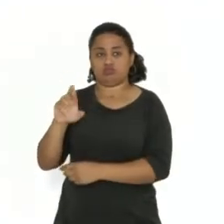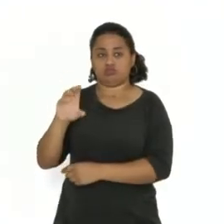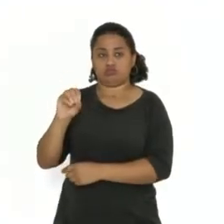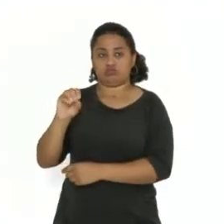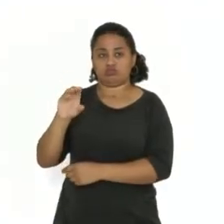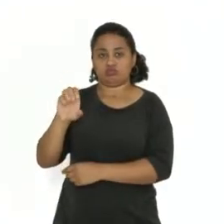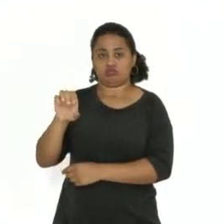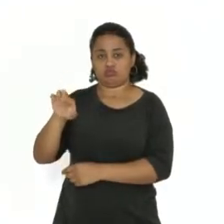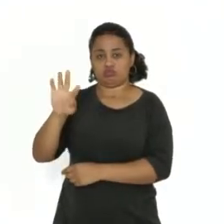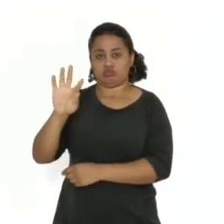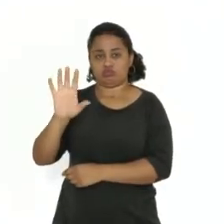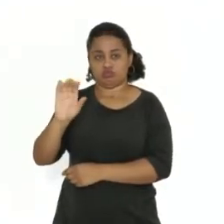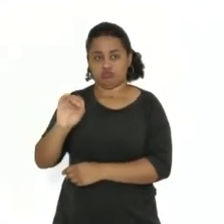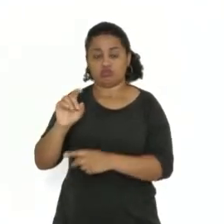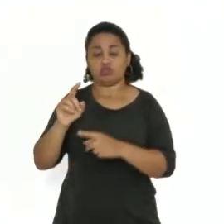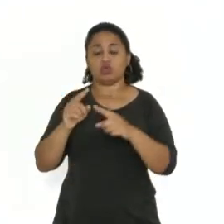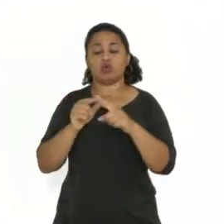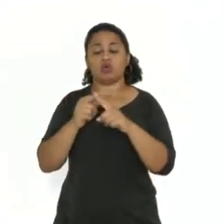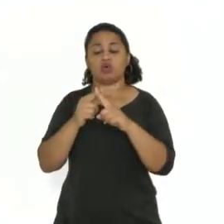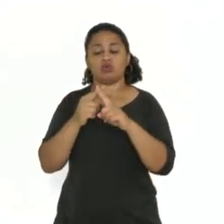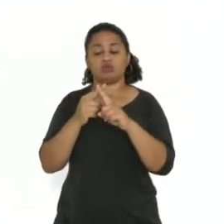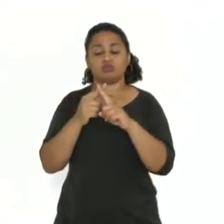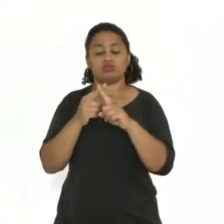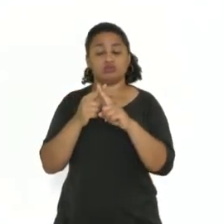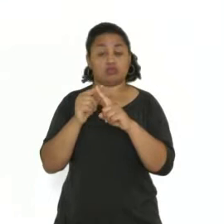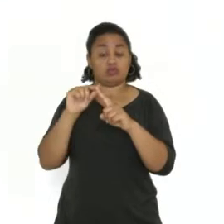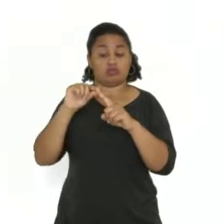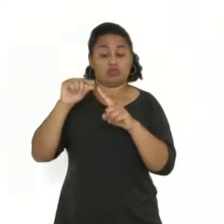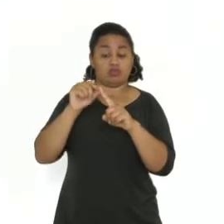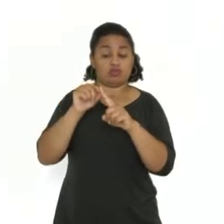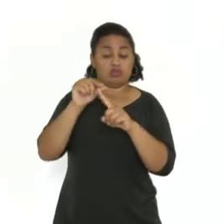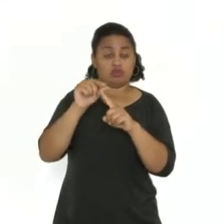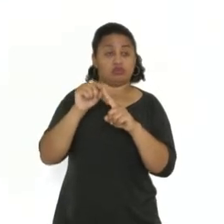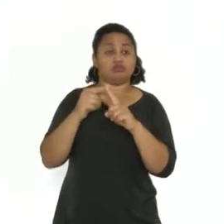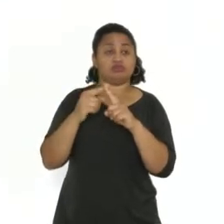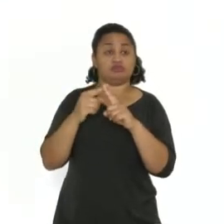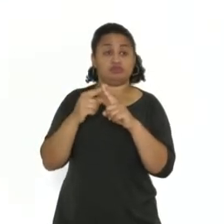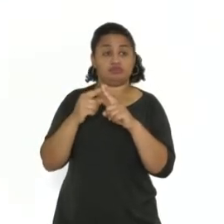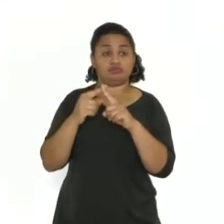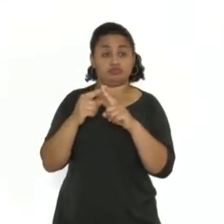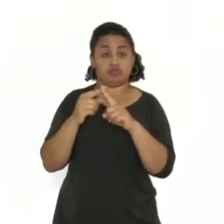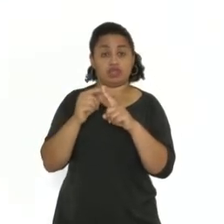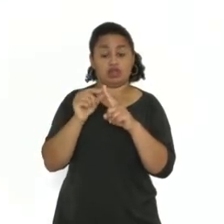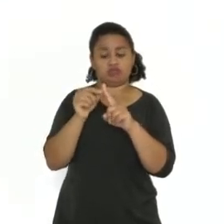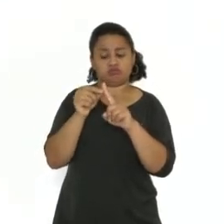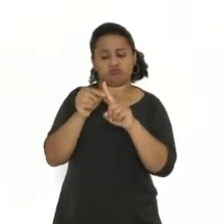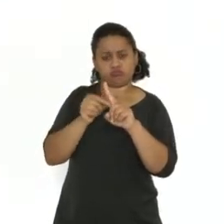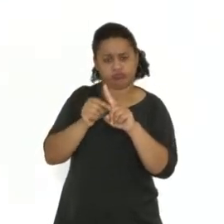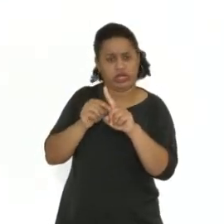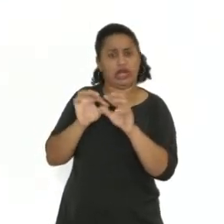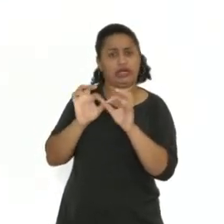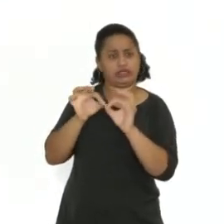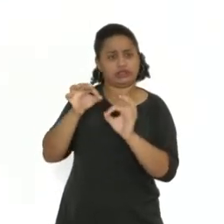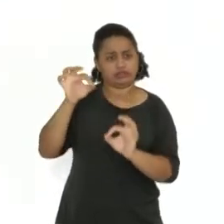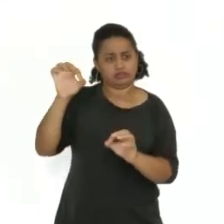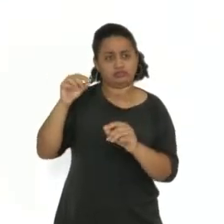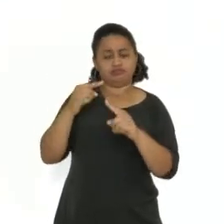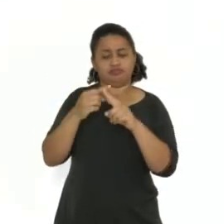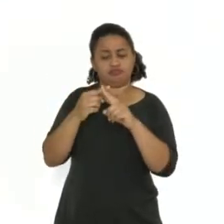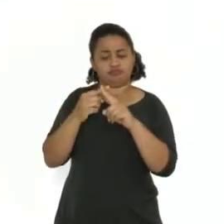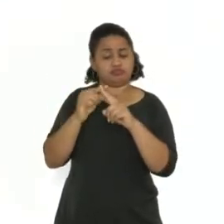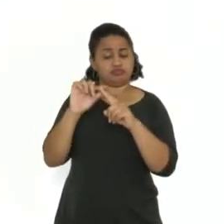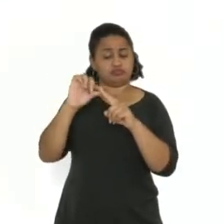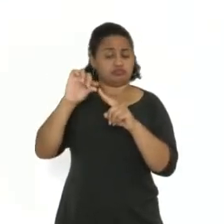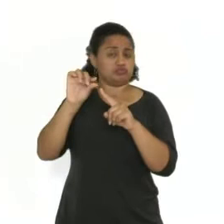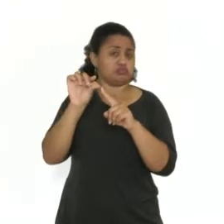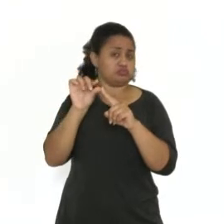os braços possuem tamanhos diferentes. Um bem maior, né? Então, aqui o de baixo, muito maior do que o de